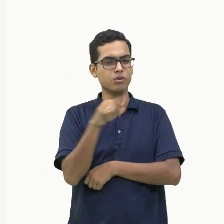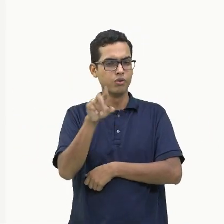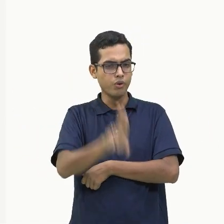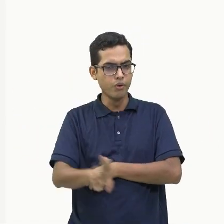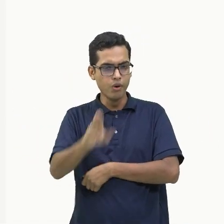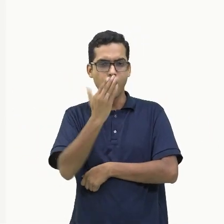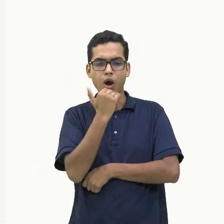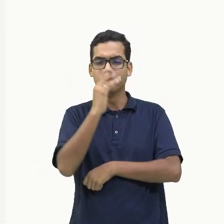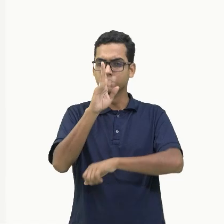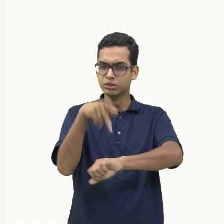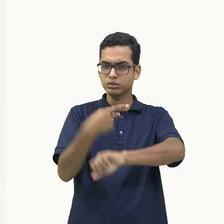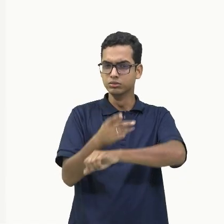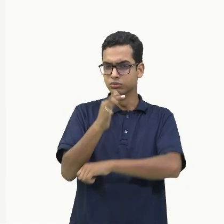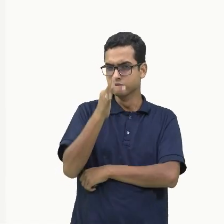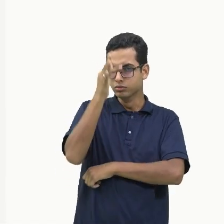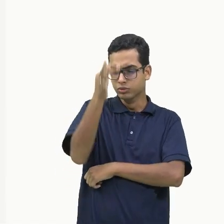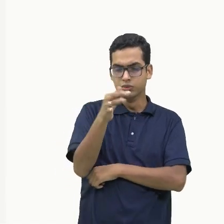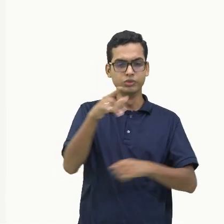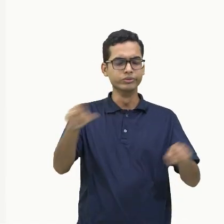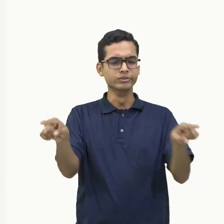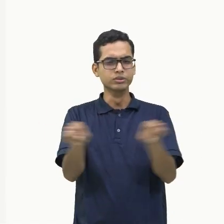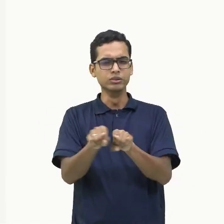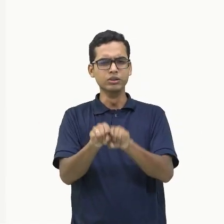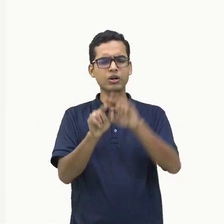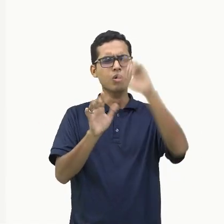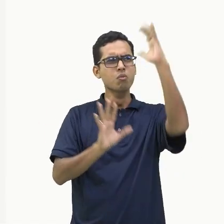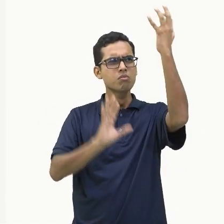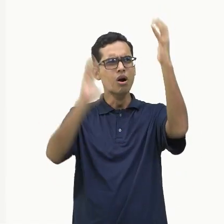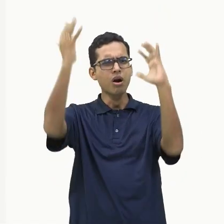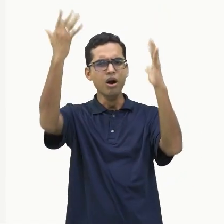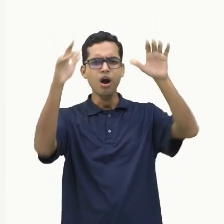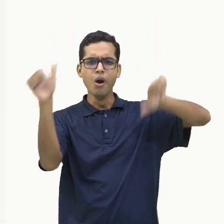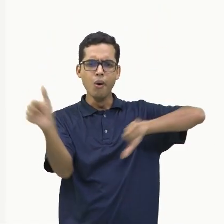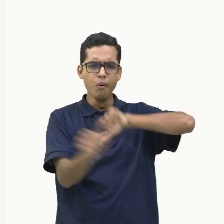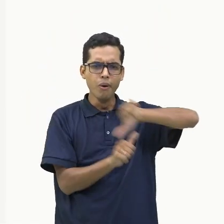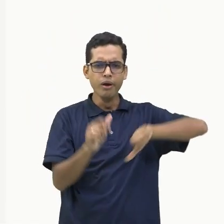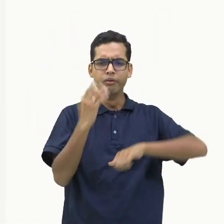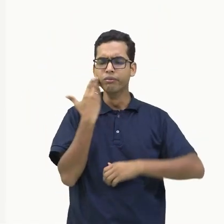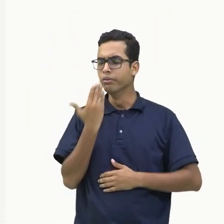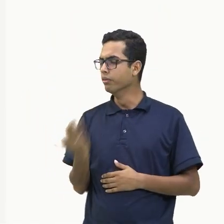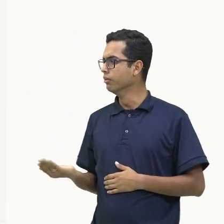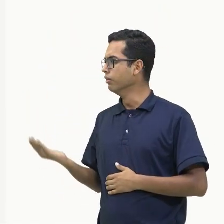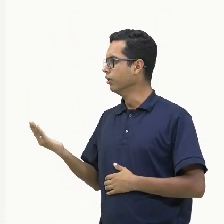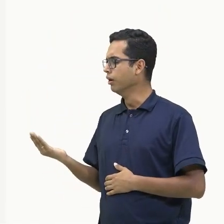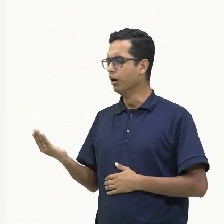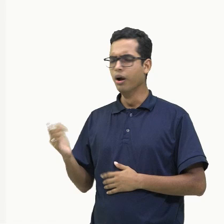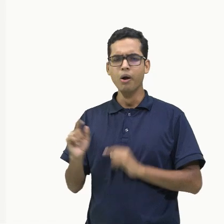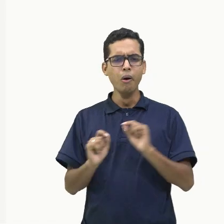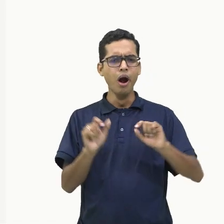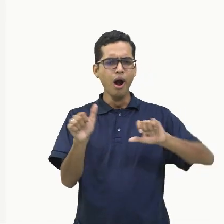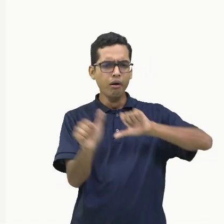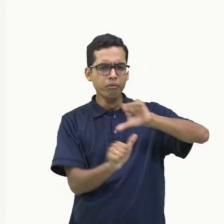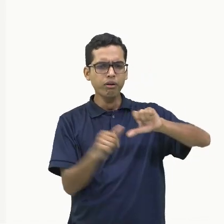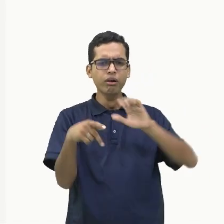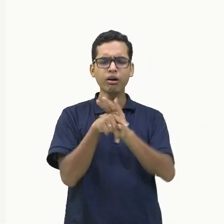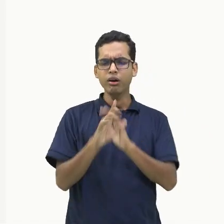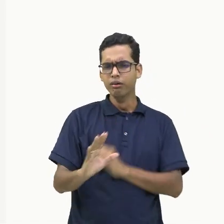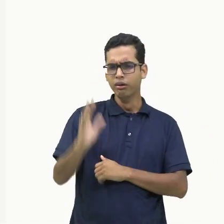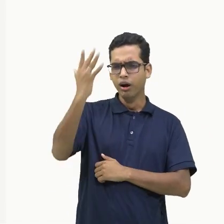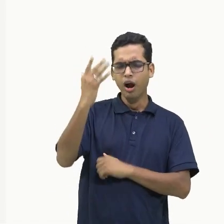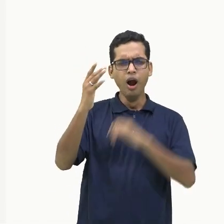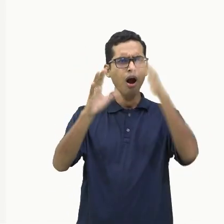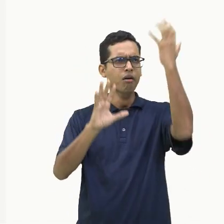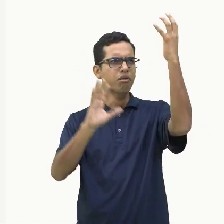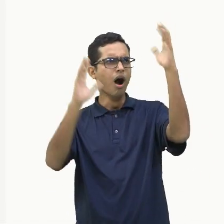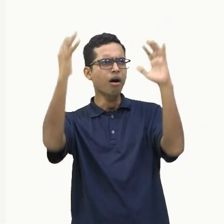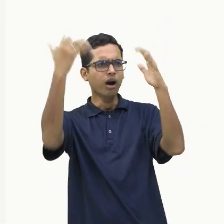as mudanças climáticas, que já falamos um pouquinho, que é justamente essas alterações que ocorrem no ciclo do clima, que